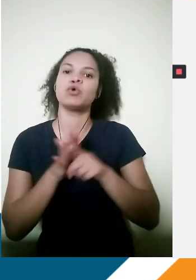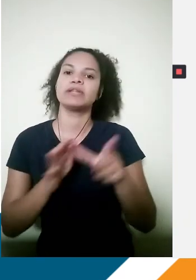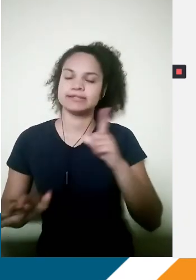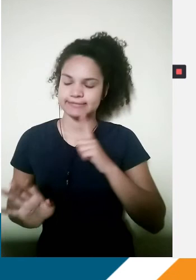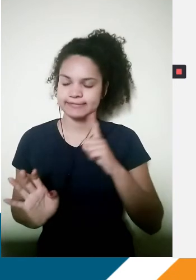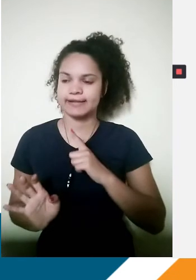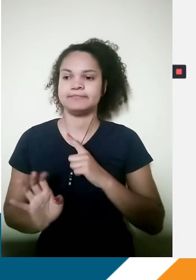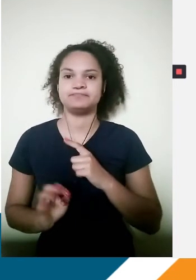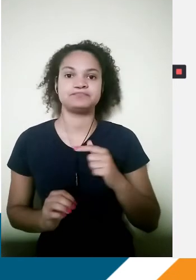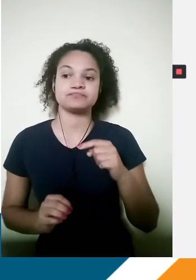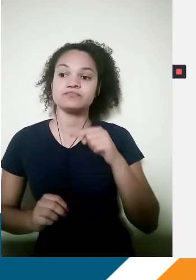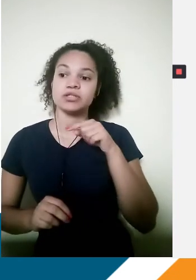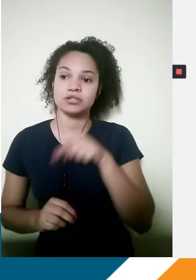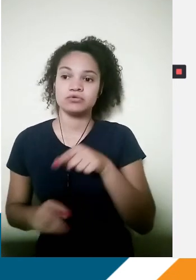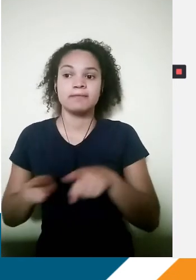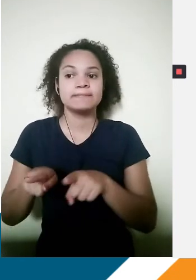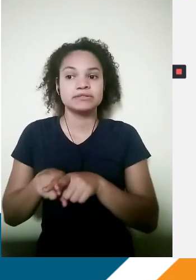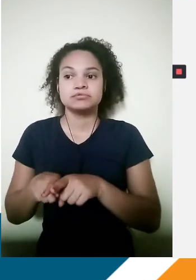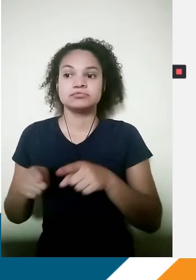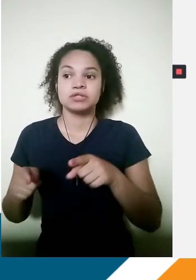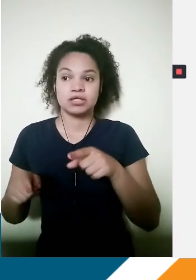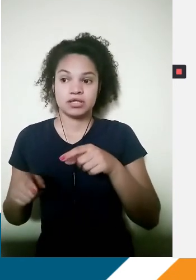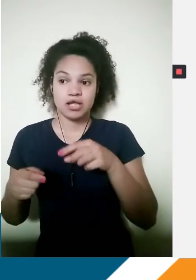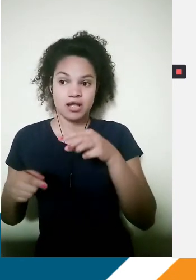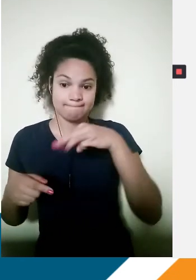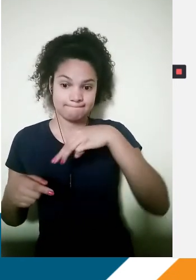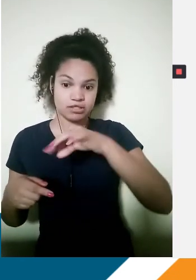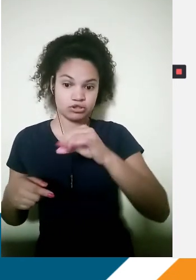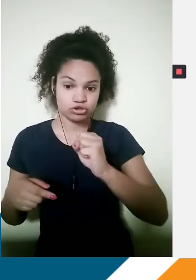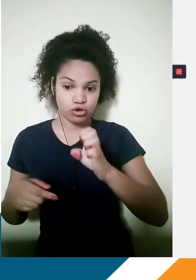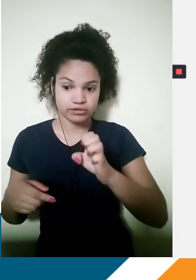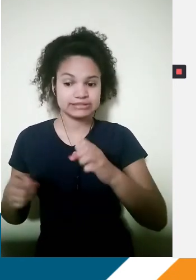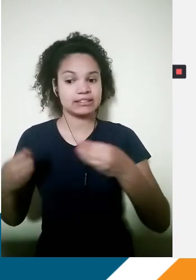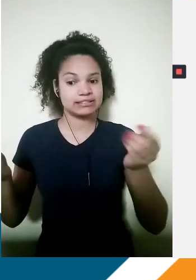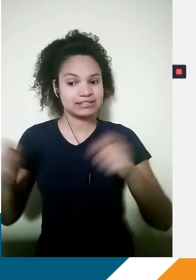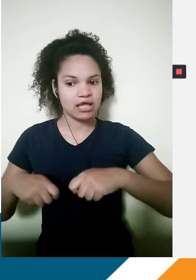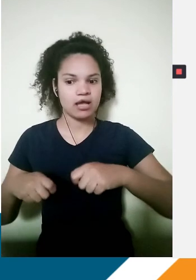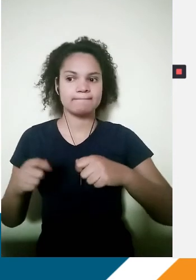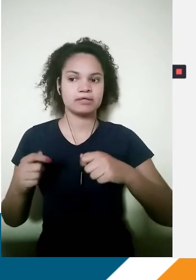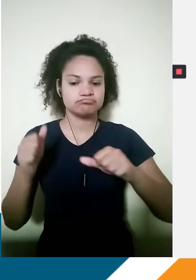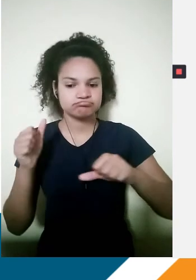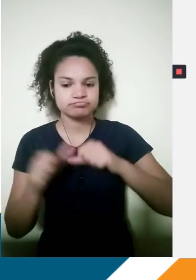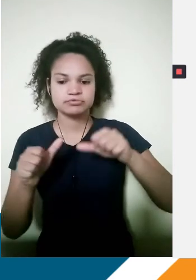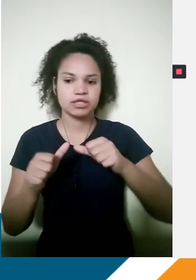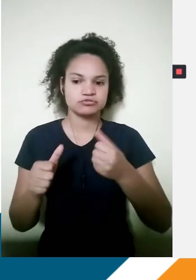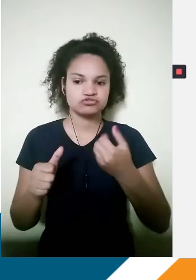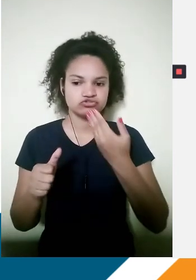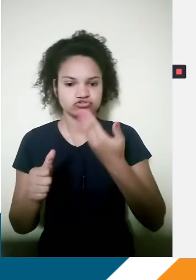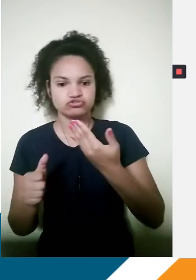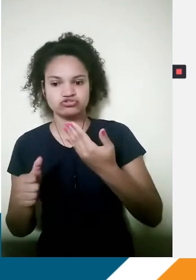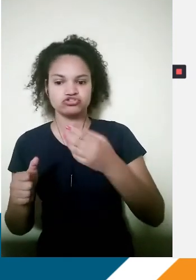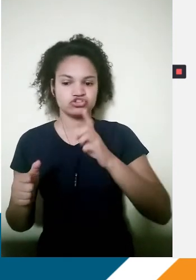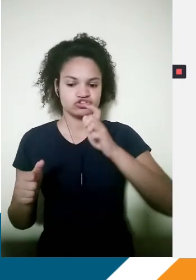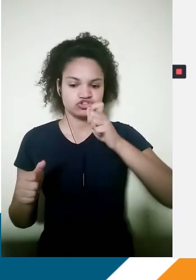etapas, fenômenos, processos que permitem a variabilidade genética, que também é algo que nós não vamos agora discutir